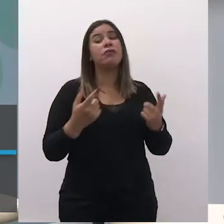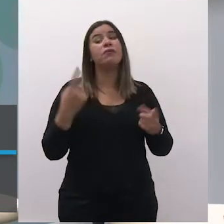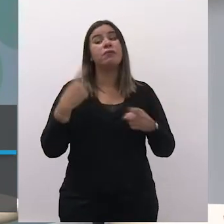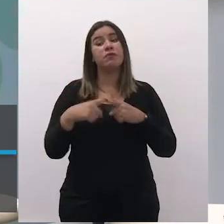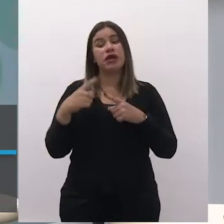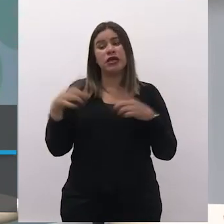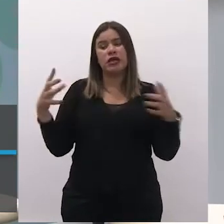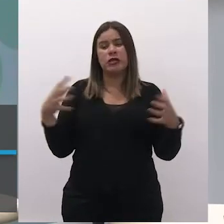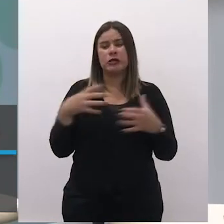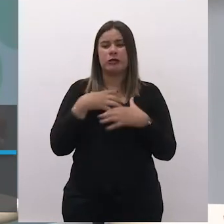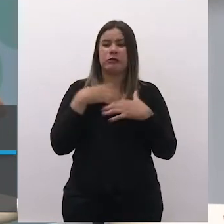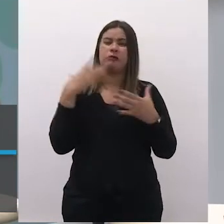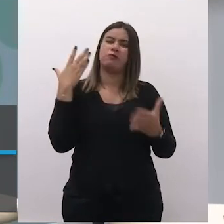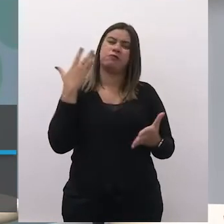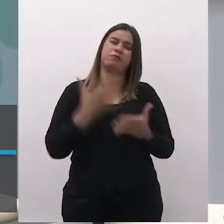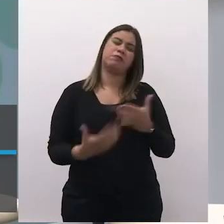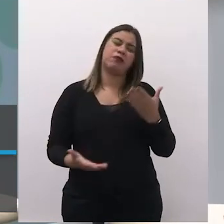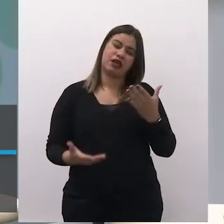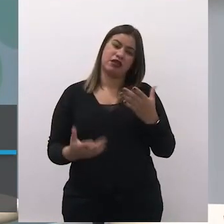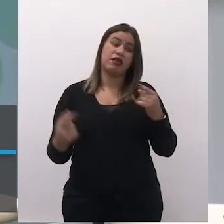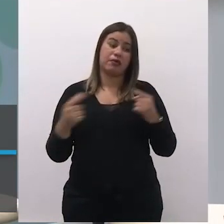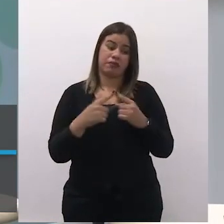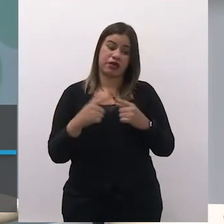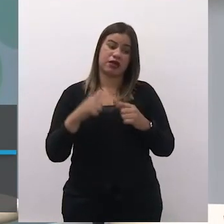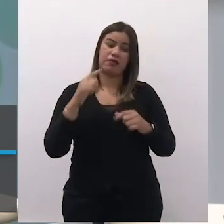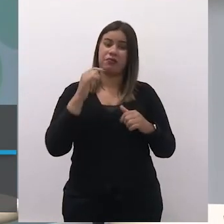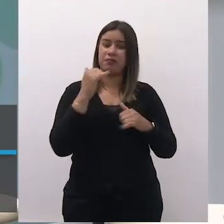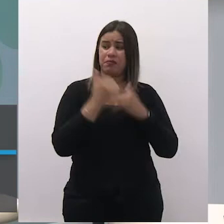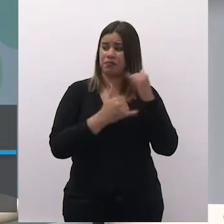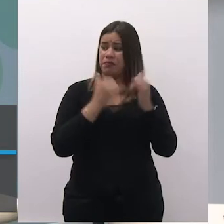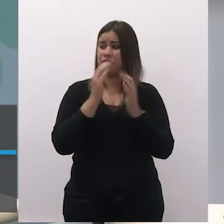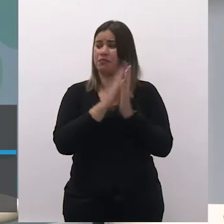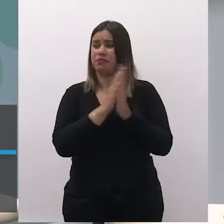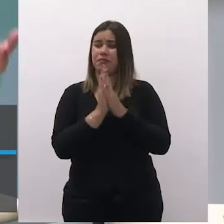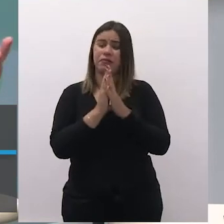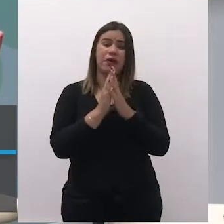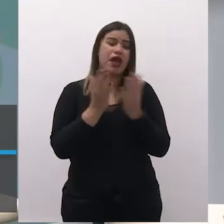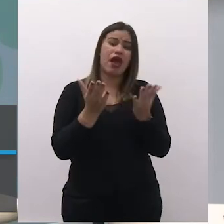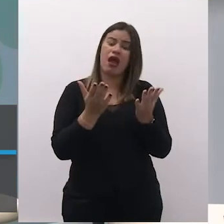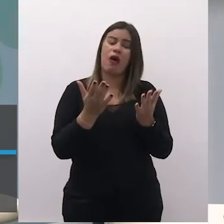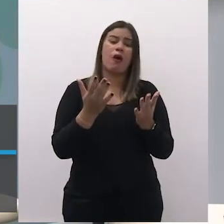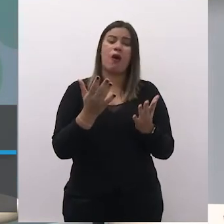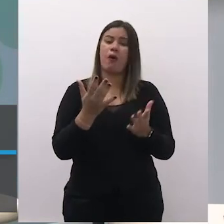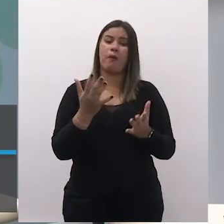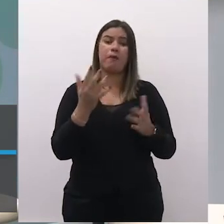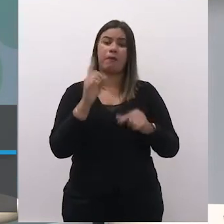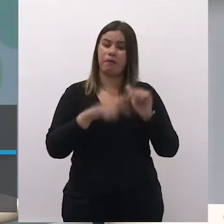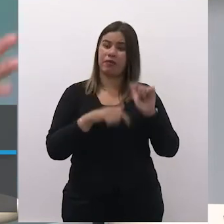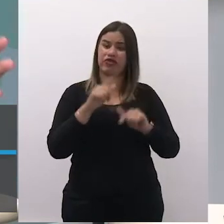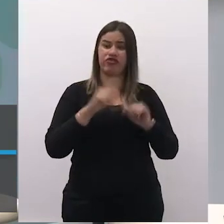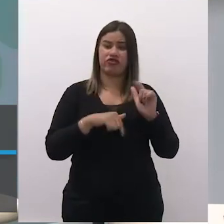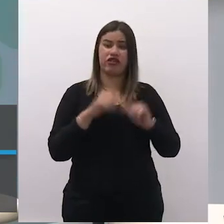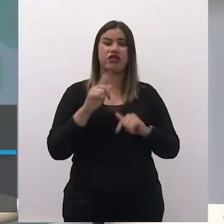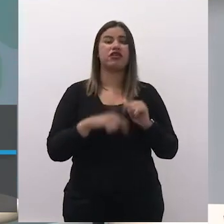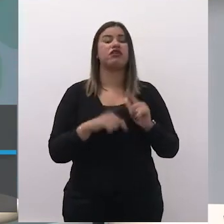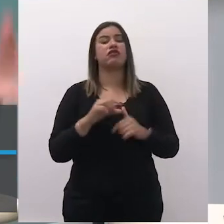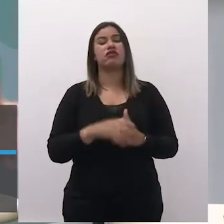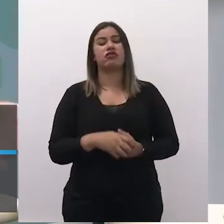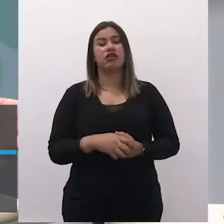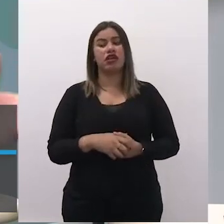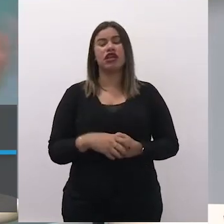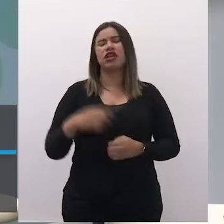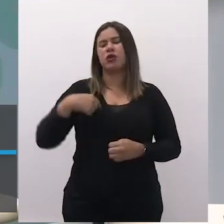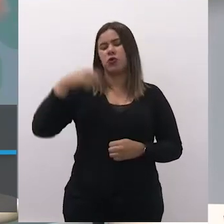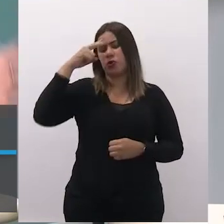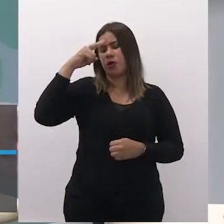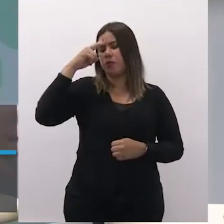perda, de identificação, estava naquele objeto. Então, e ele é egocêntrico, né? Porque eu lembro também que quando chegava